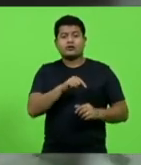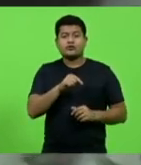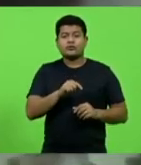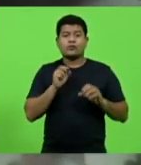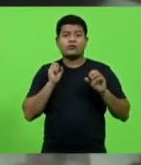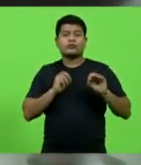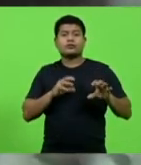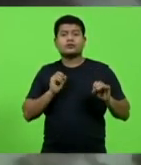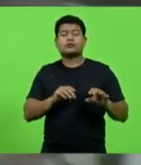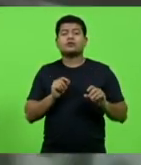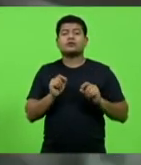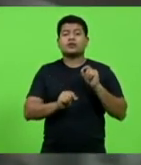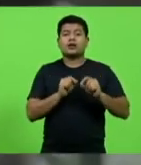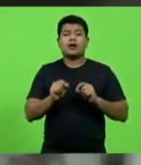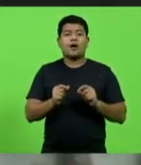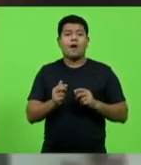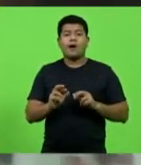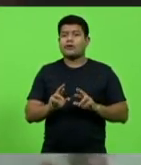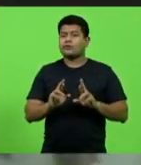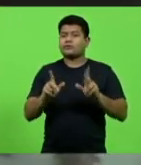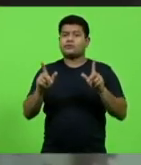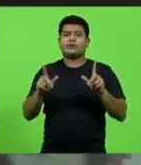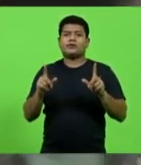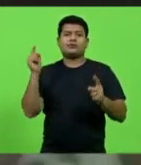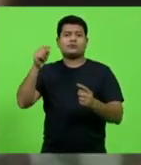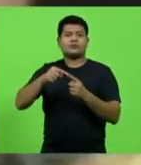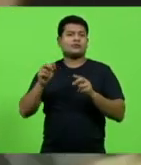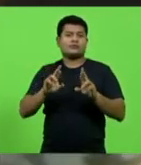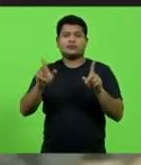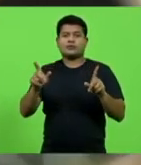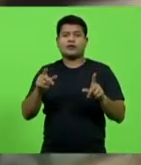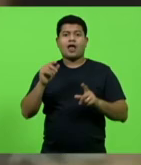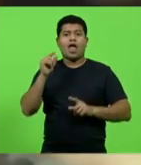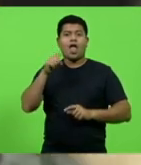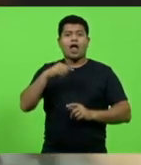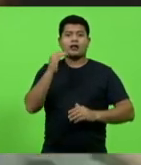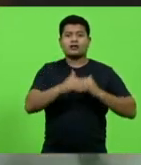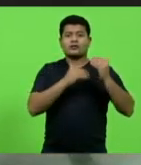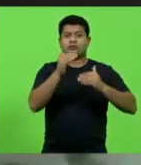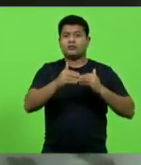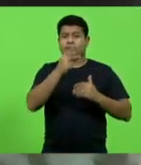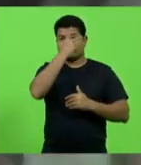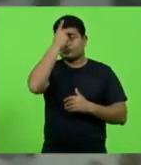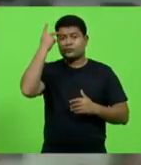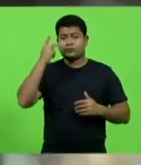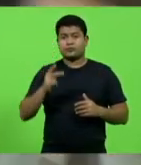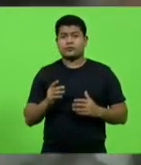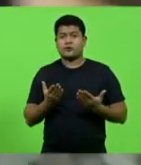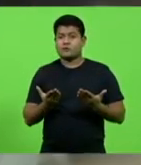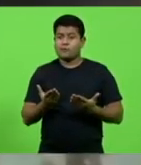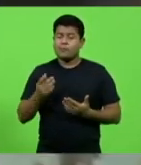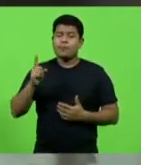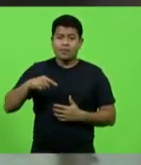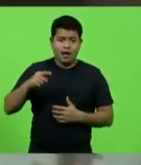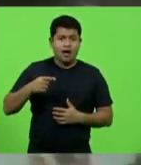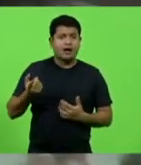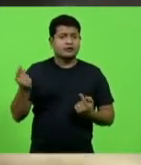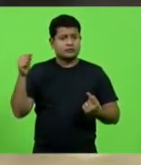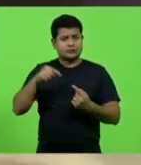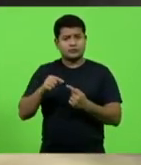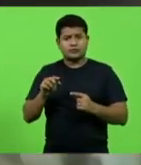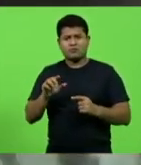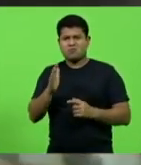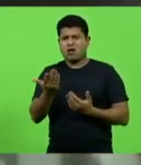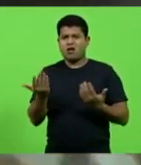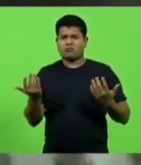no desenvolvimento das pessoas. As finalidades são diferentes, não se sobrepõem e